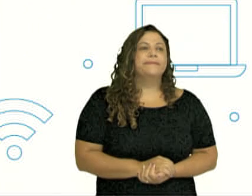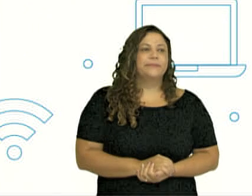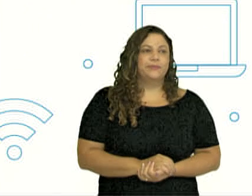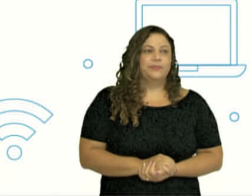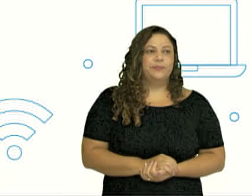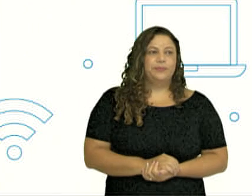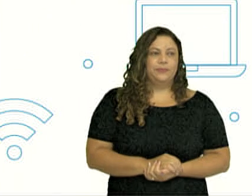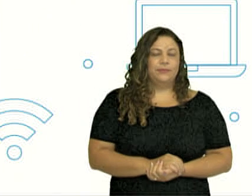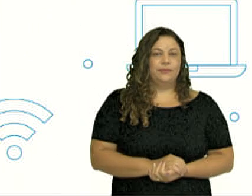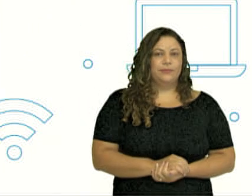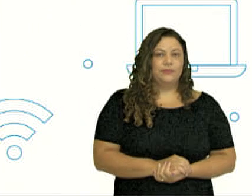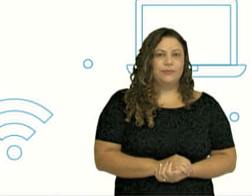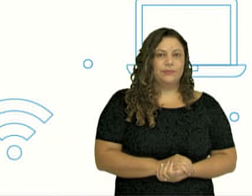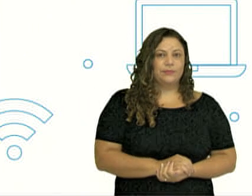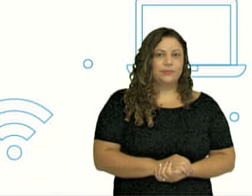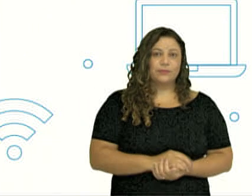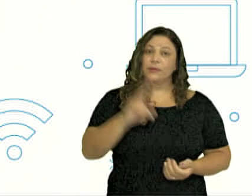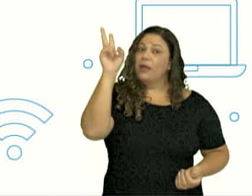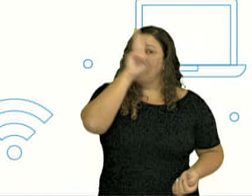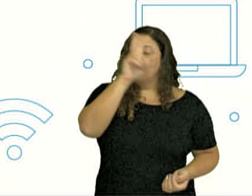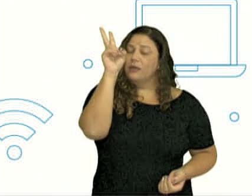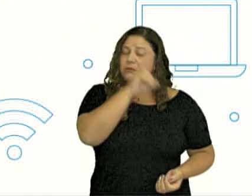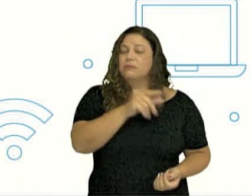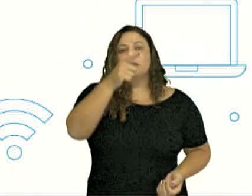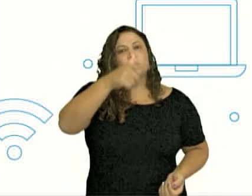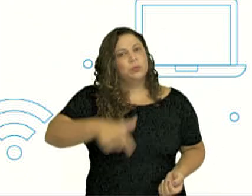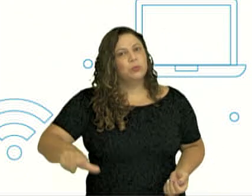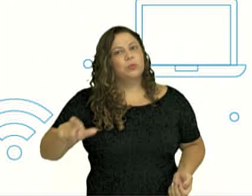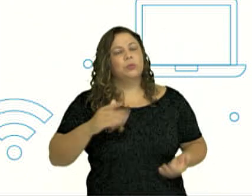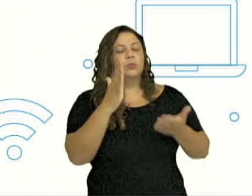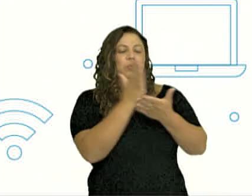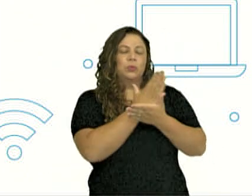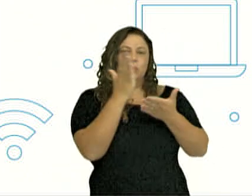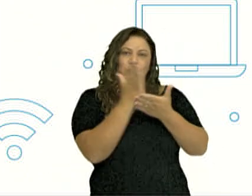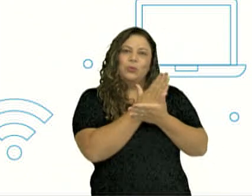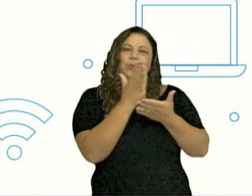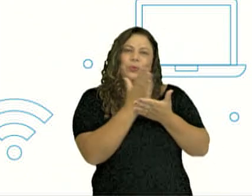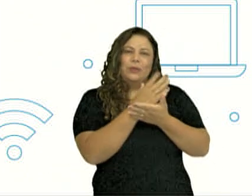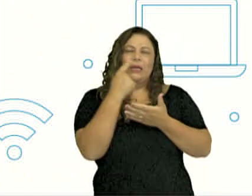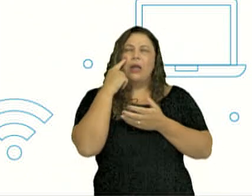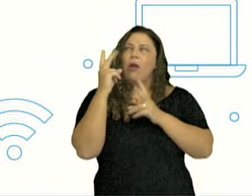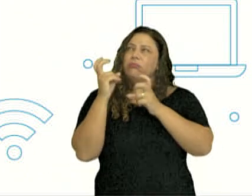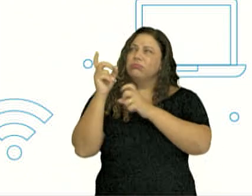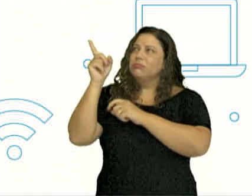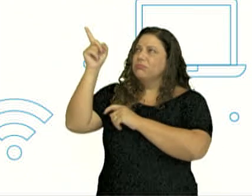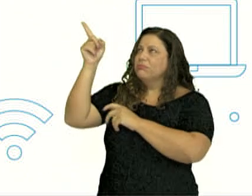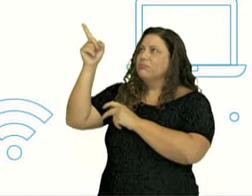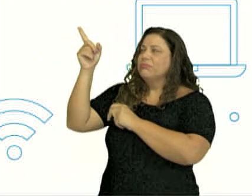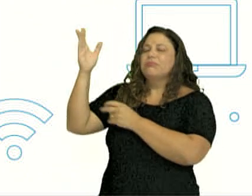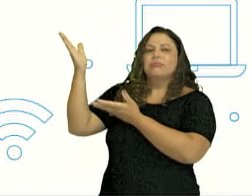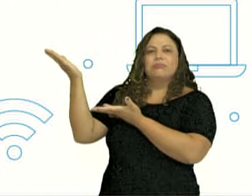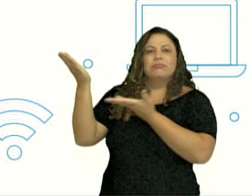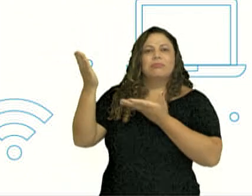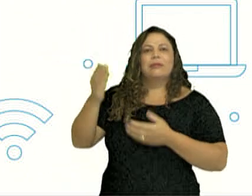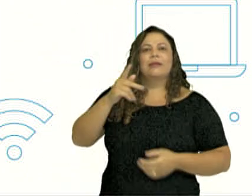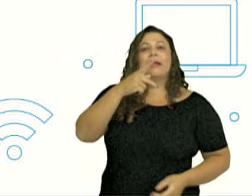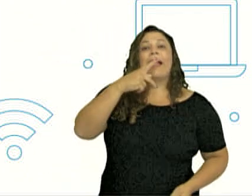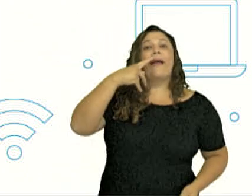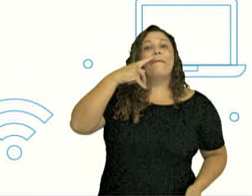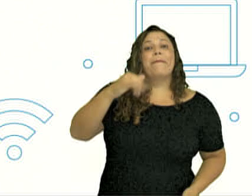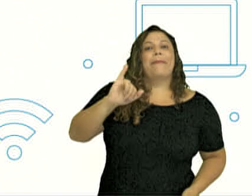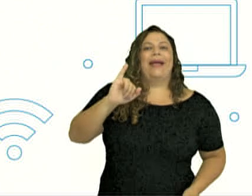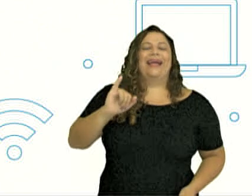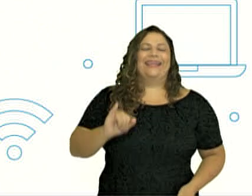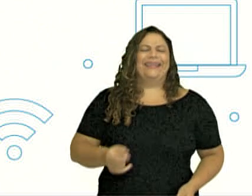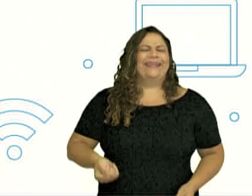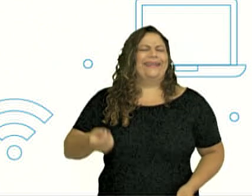De maior idade. Lembrando novamente do nosso livro best-seller Pai Rico, Pai Pobre, que ele diz o seguinte: o dinheiro